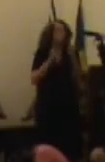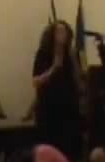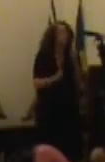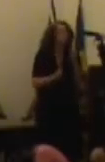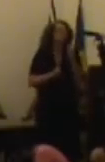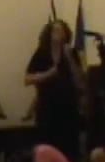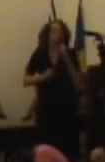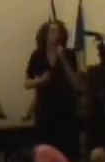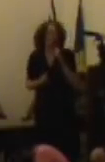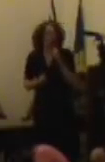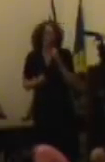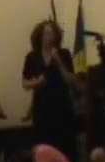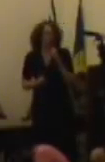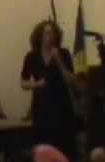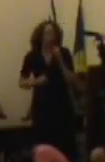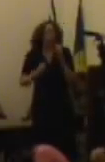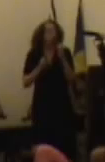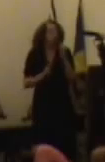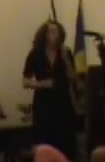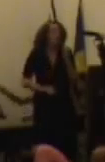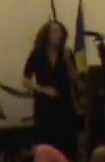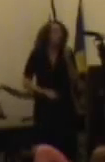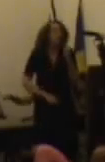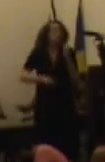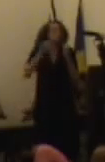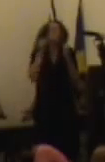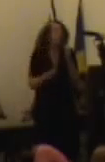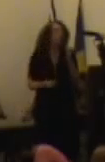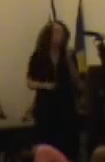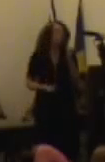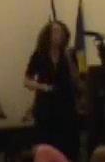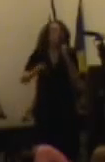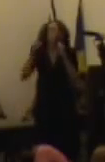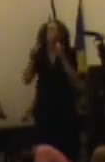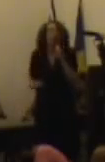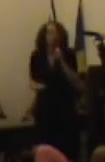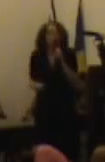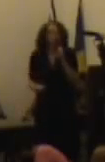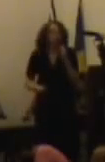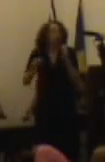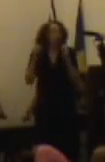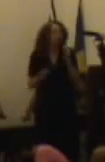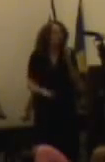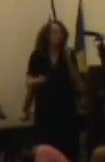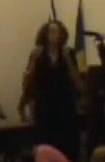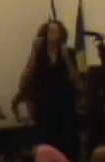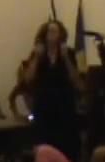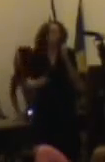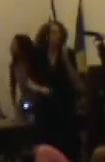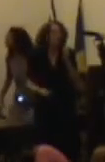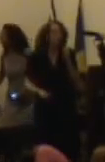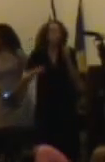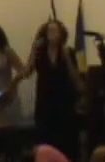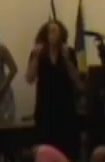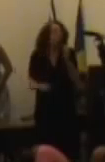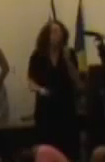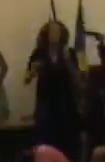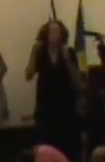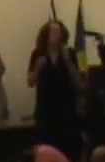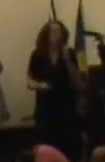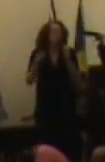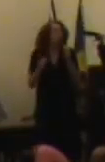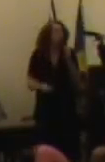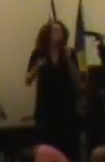queremos a juventude nas manifestações, nós queremos milhões, como em junho nós vimos esse Brasil